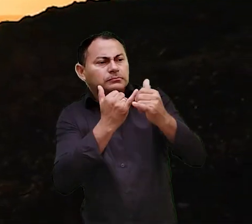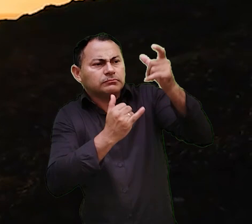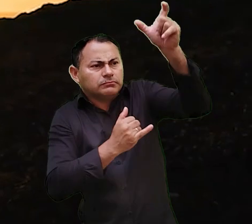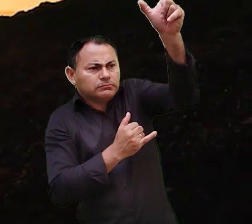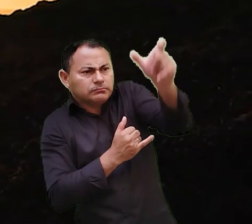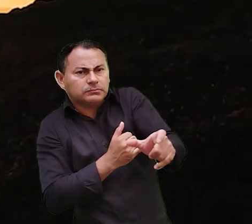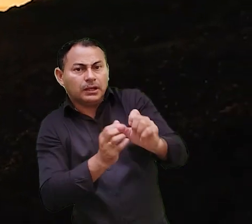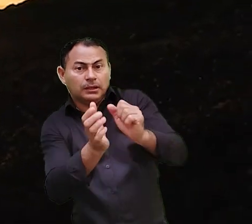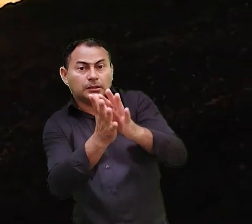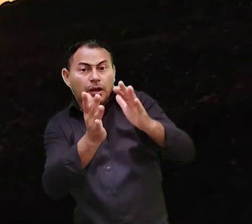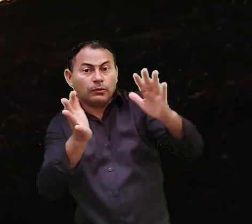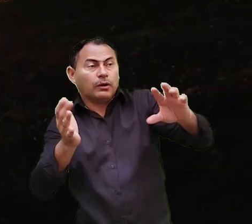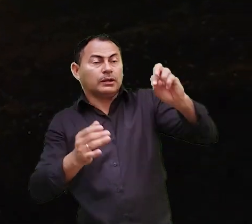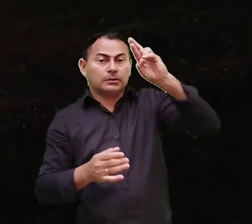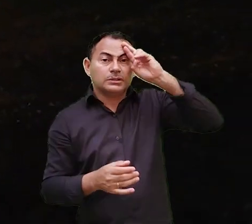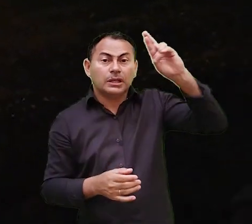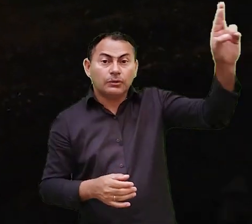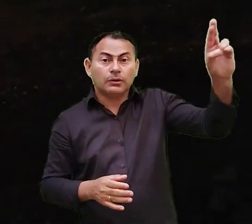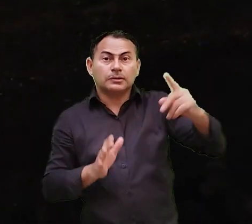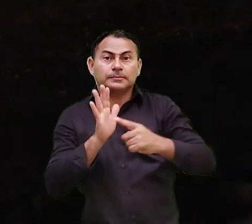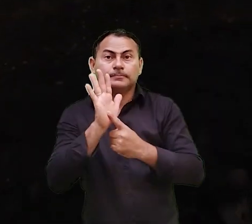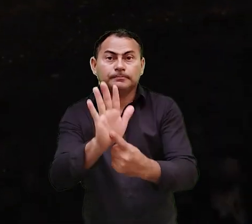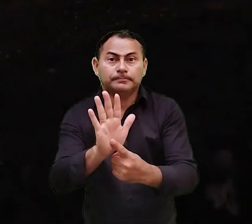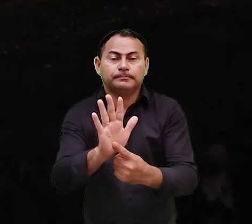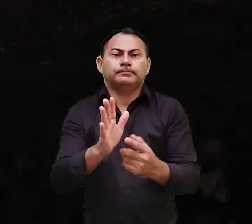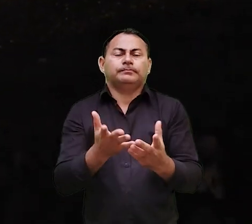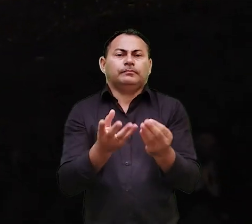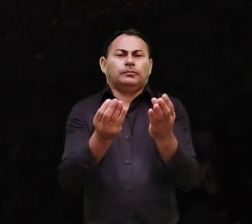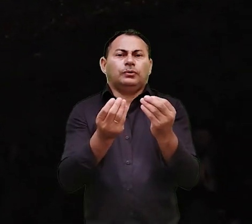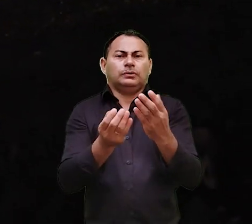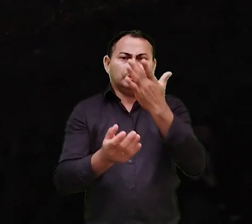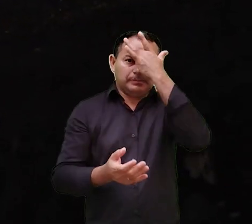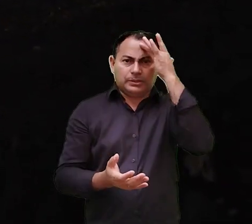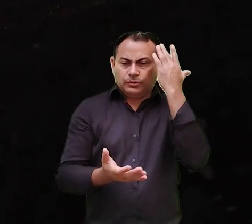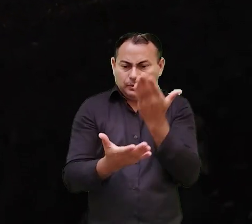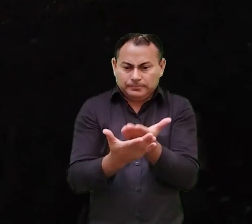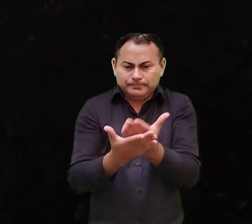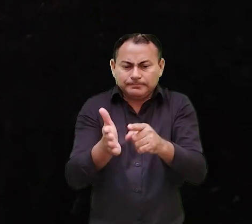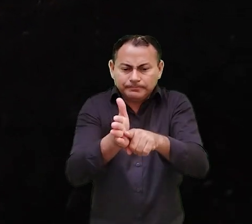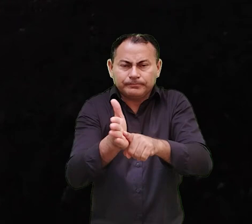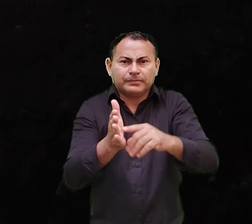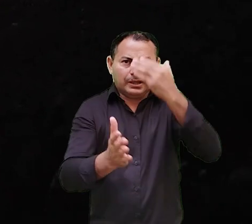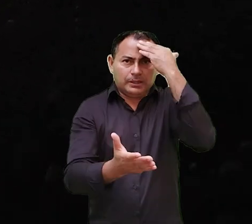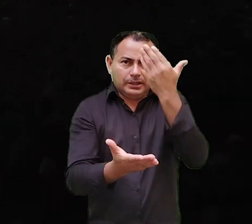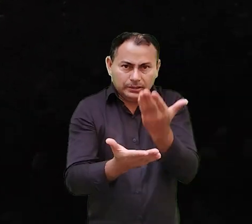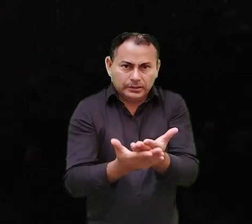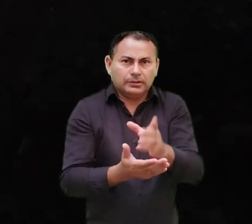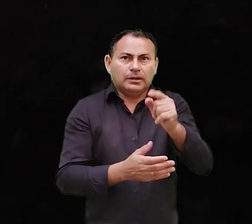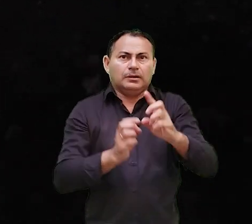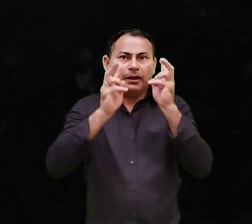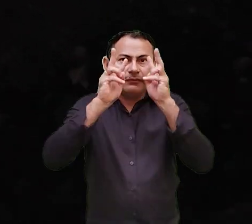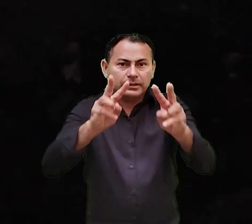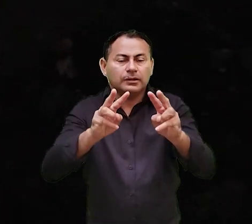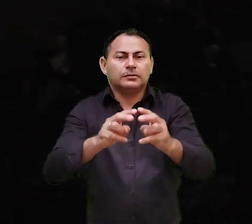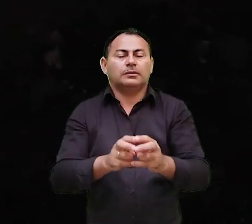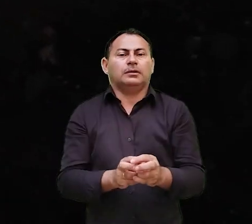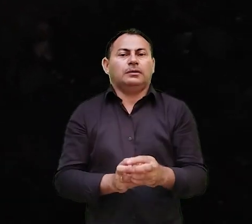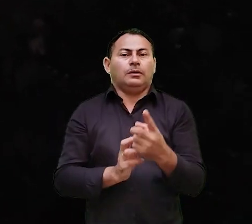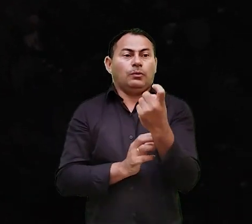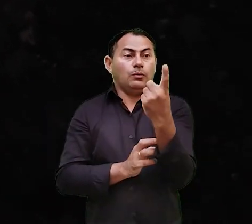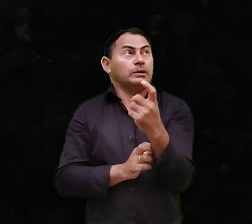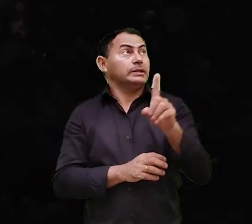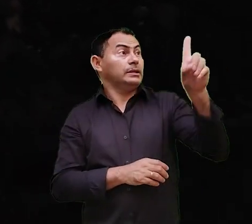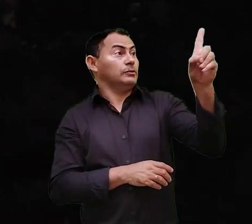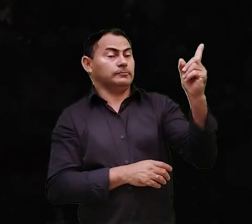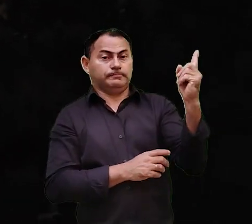a aparência da figura da glória do Senhor. Muitos estudiosos acreditam que esta também foi uma visão